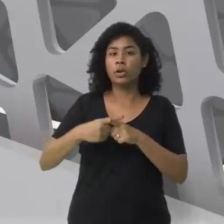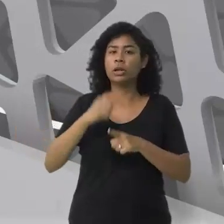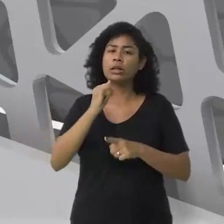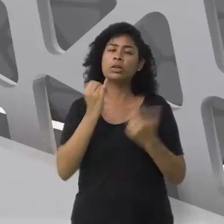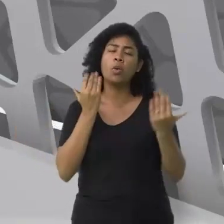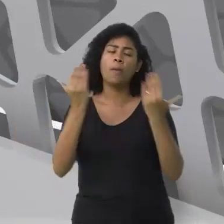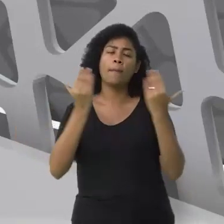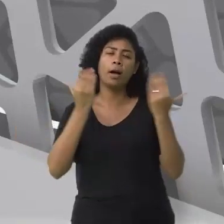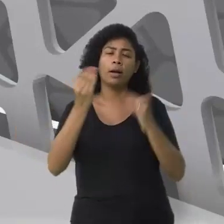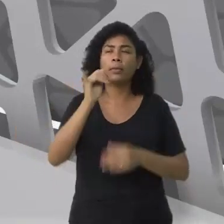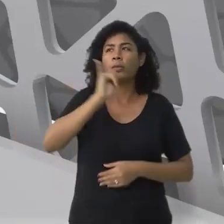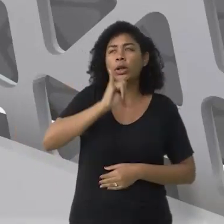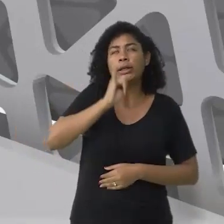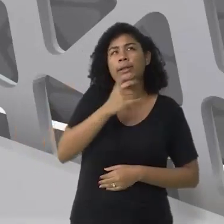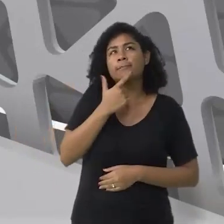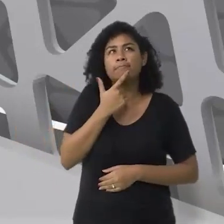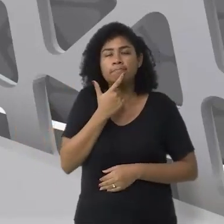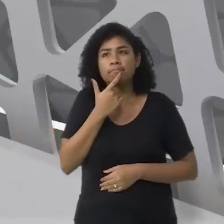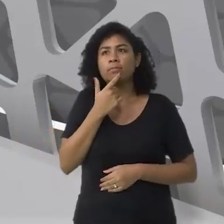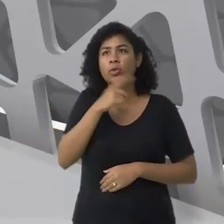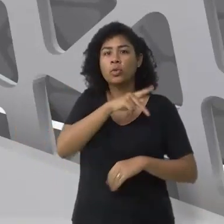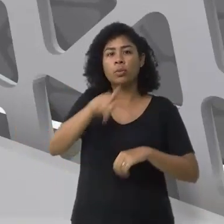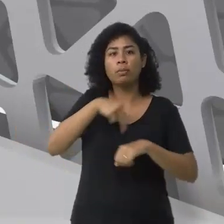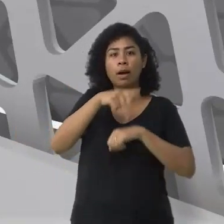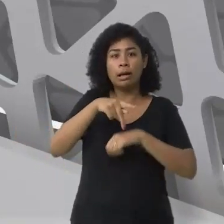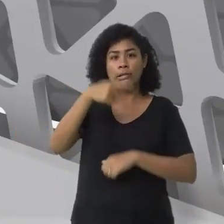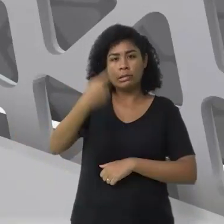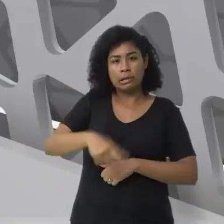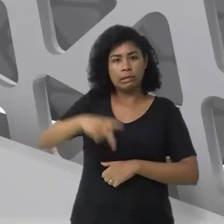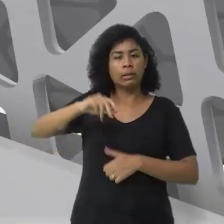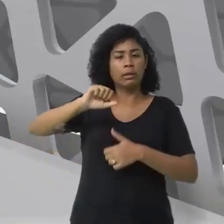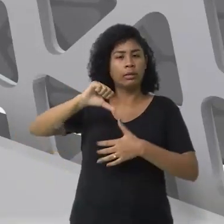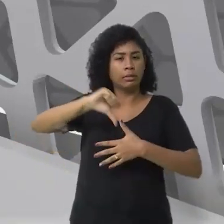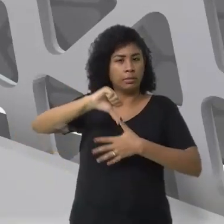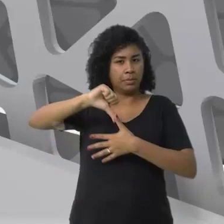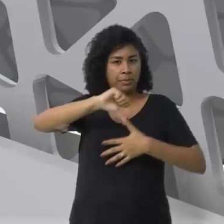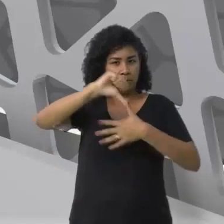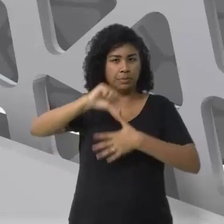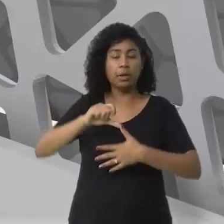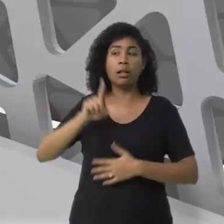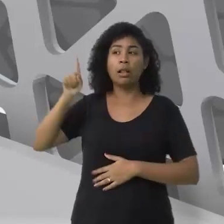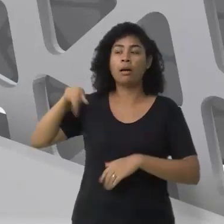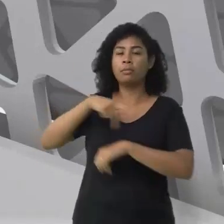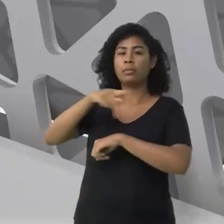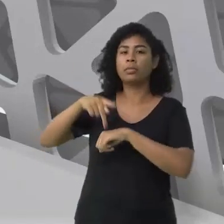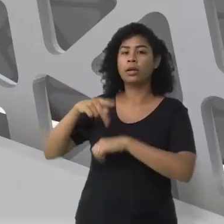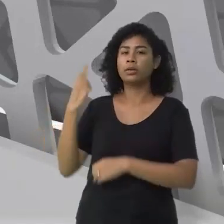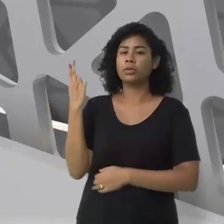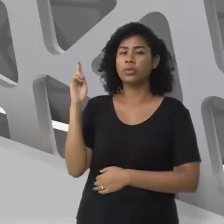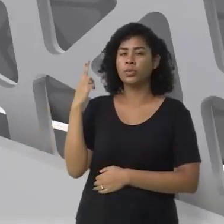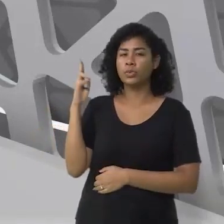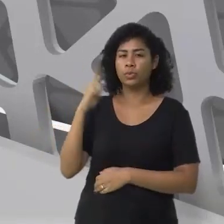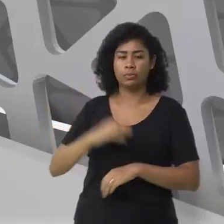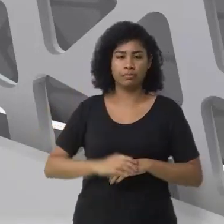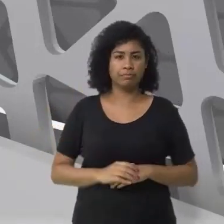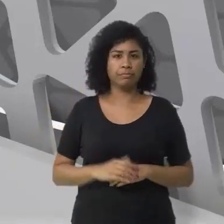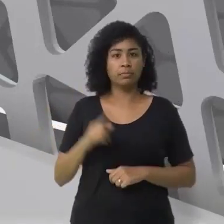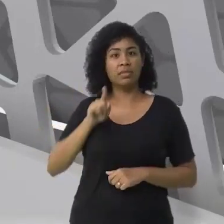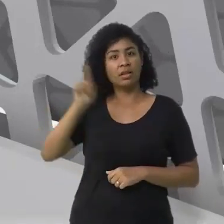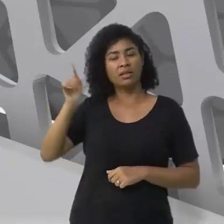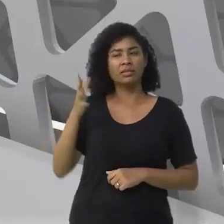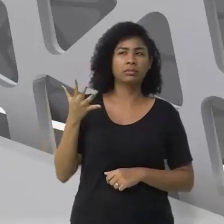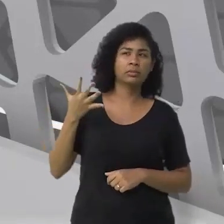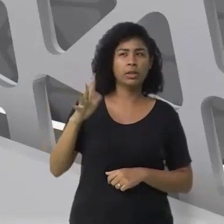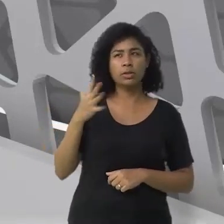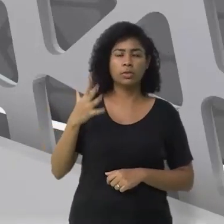exemplo, vamos pegar um país aqui da América do Sul, lá no Uruguai. Uruguai, gente, tem em torno aí de